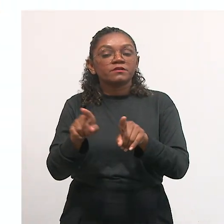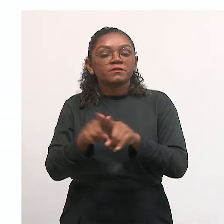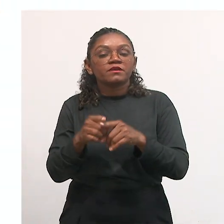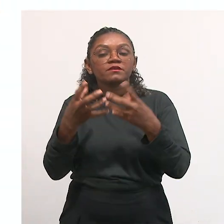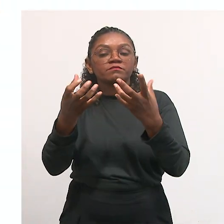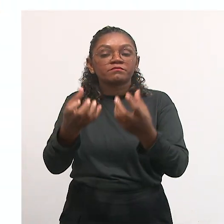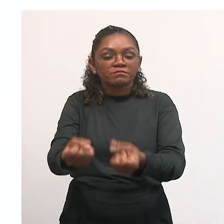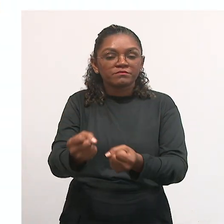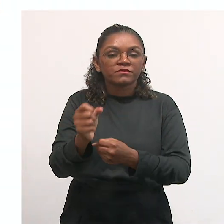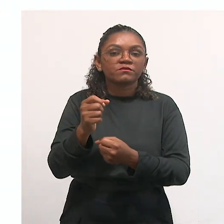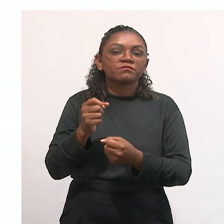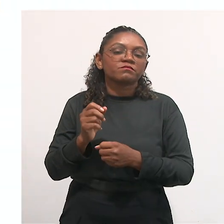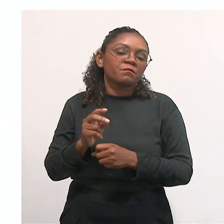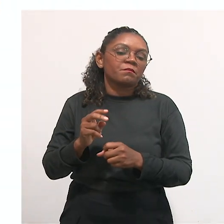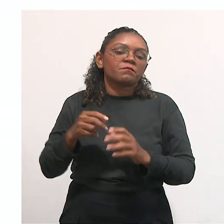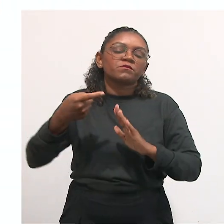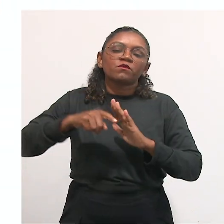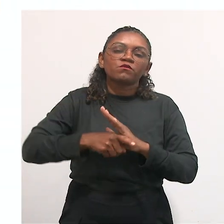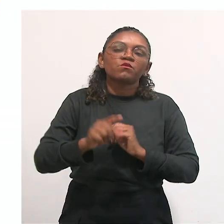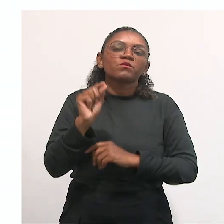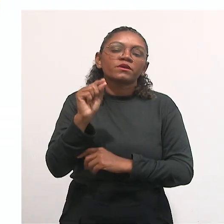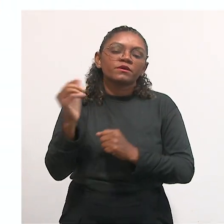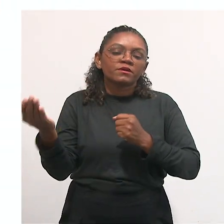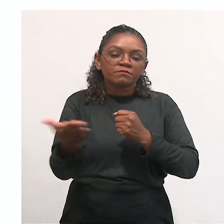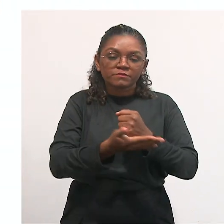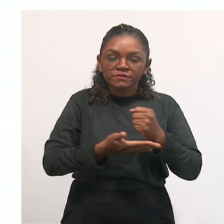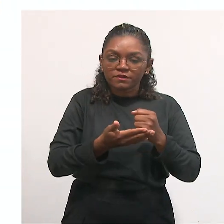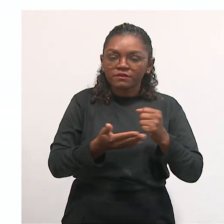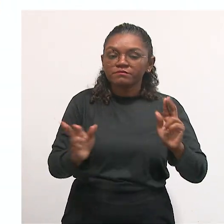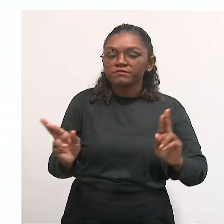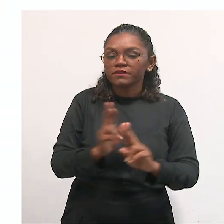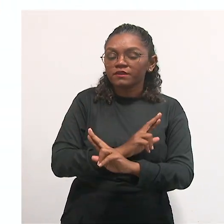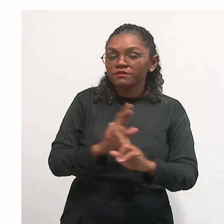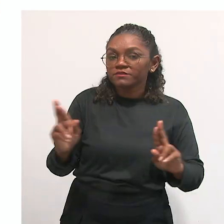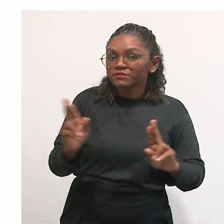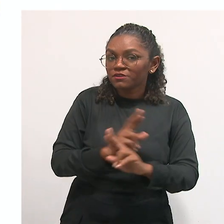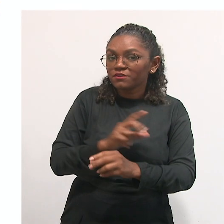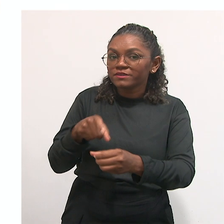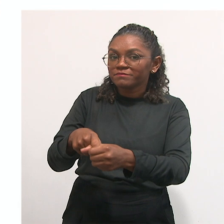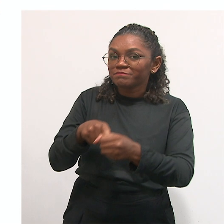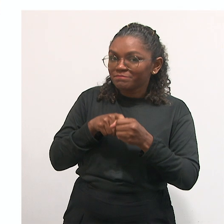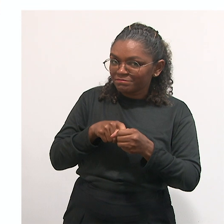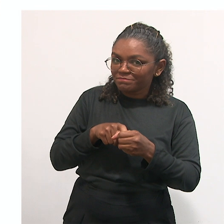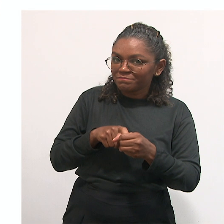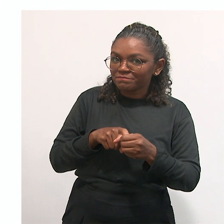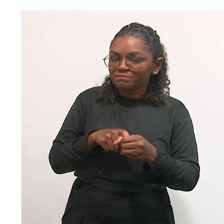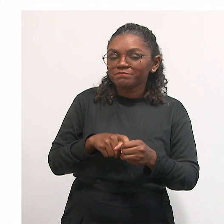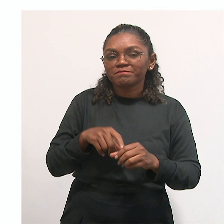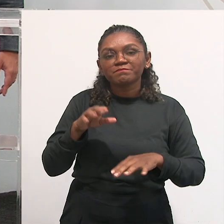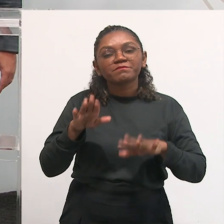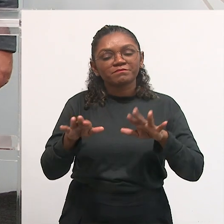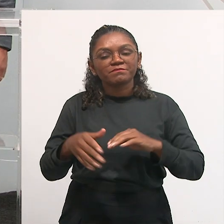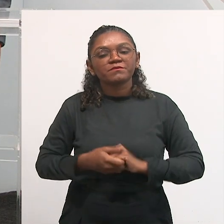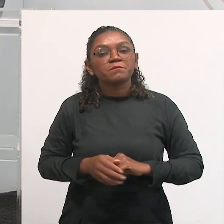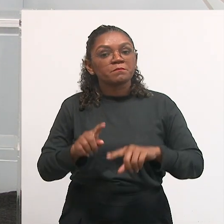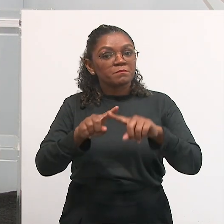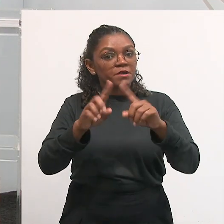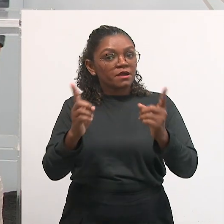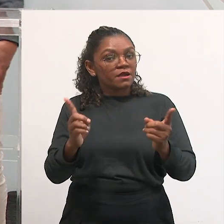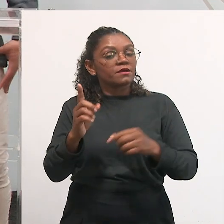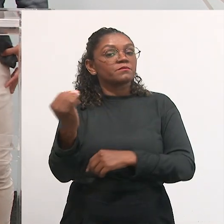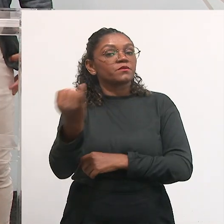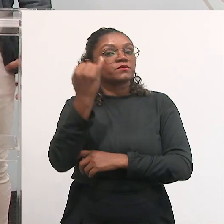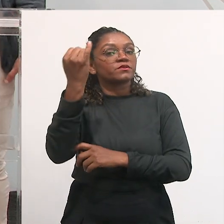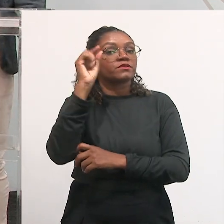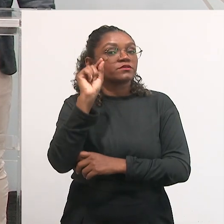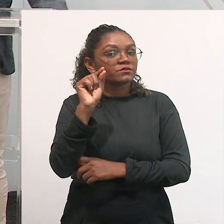mais aprofundadas, baseadas nas relações de parceria e confiança mútua. Vale ressaltar para você, minha